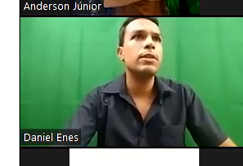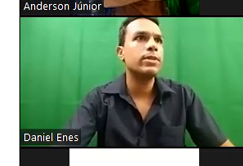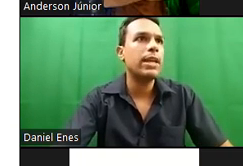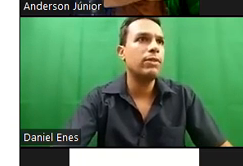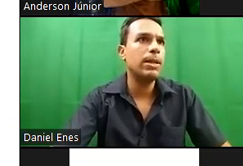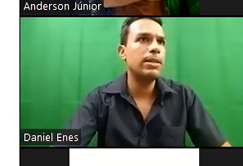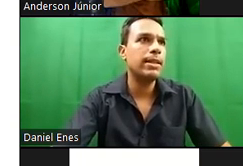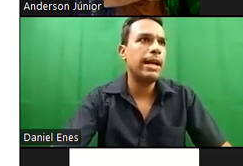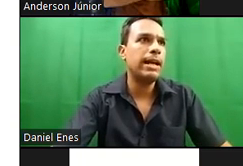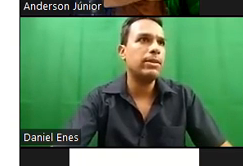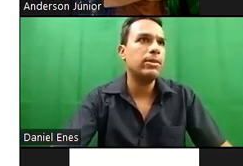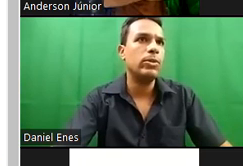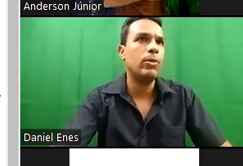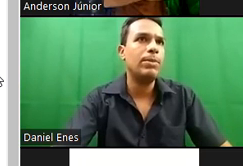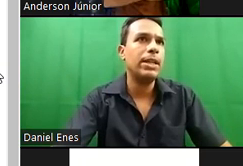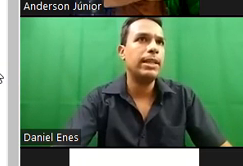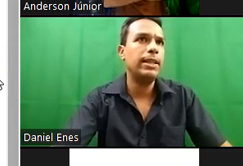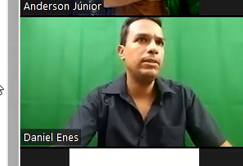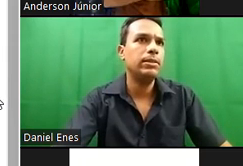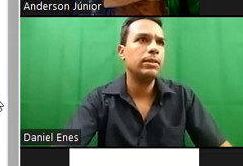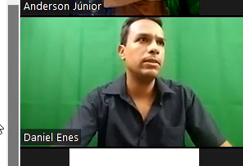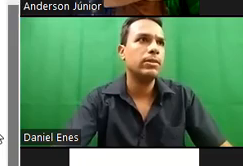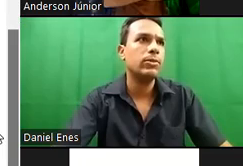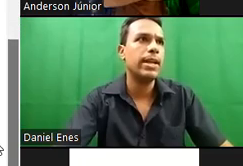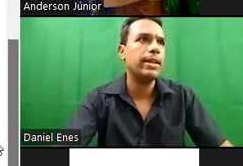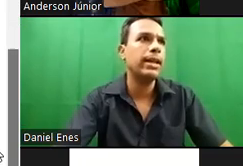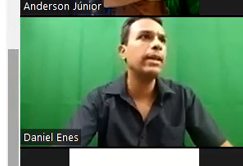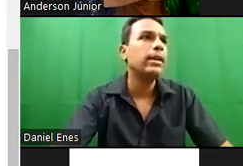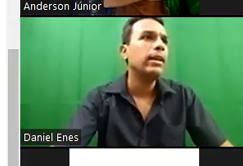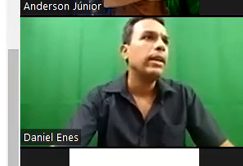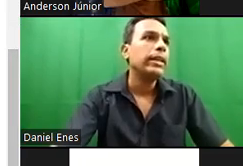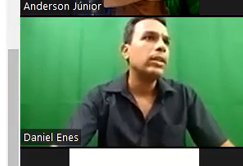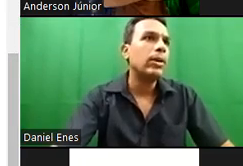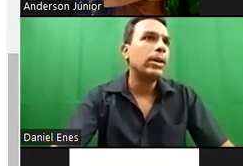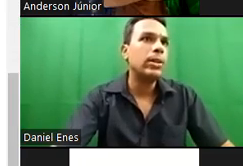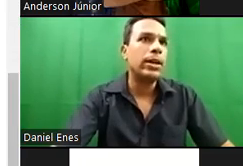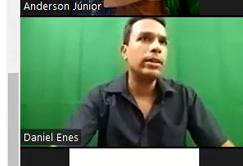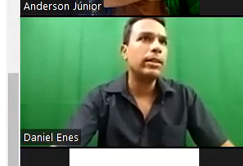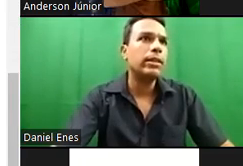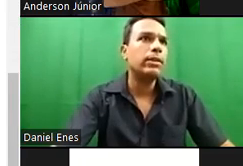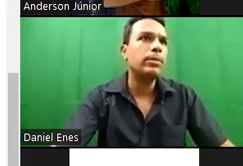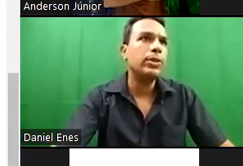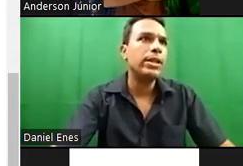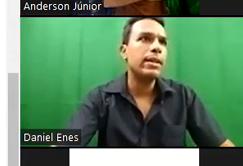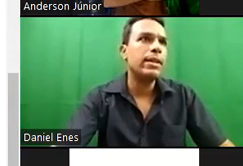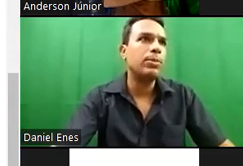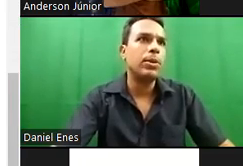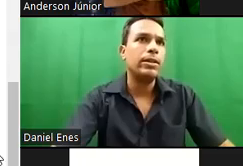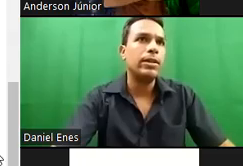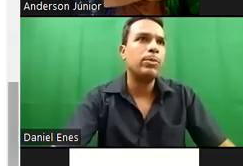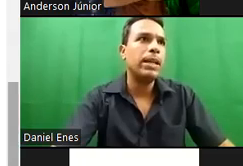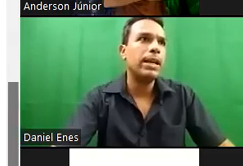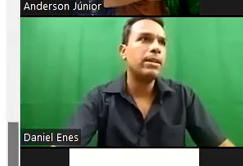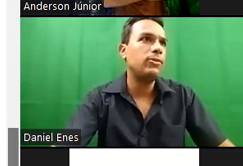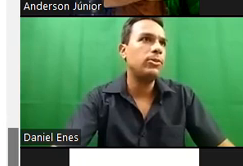Vocês conseguem visualizar o que eu abri aí da lei? Agora sim. Então, aqui, ó, por exemplo, ó,